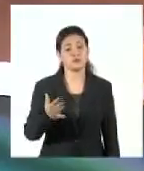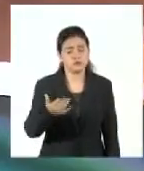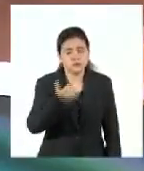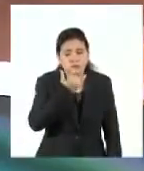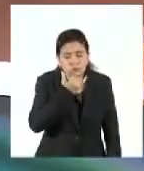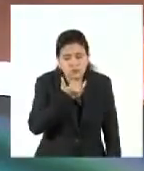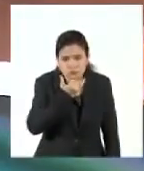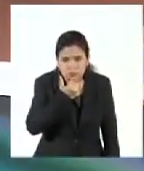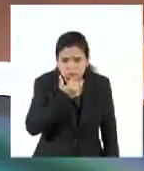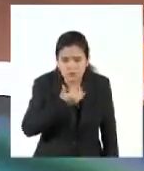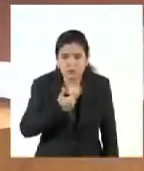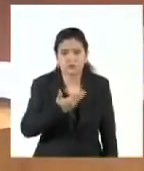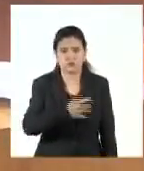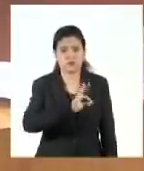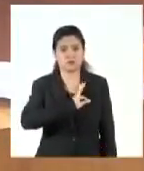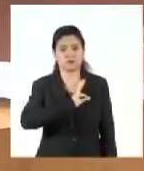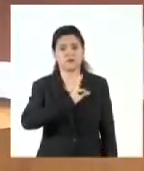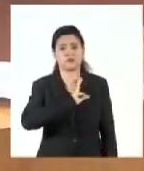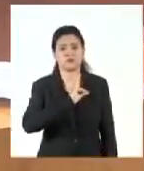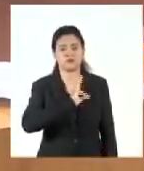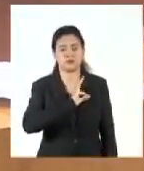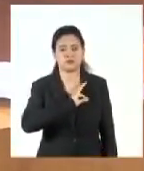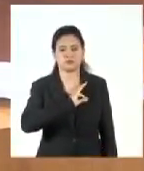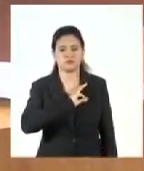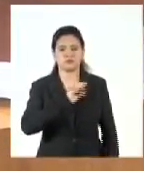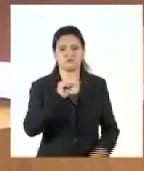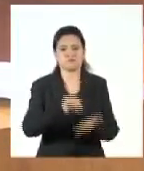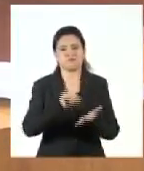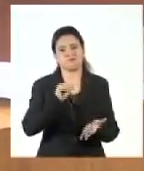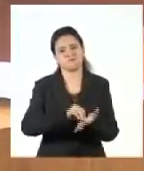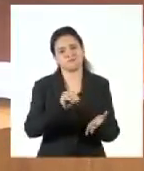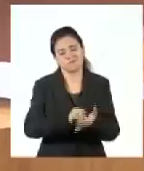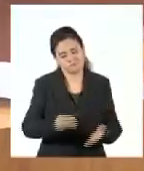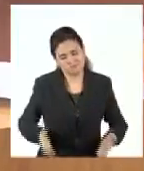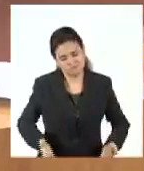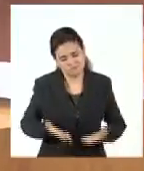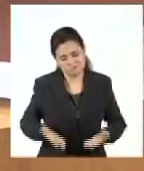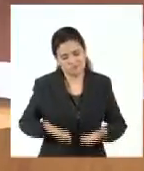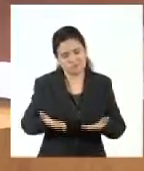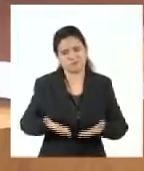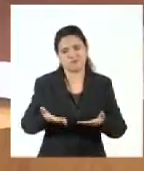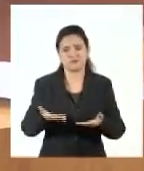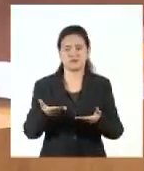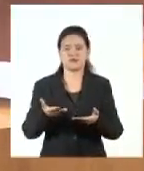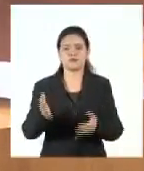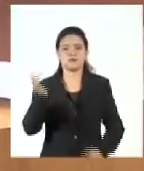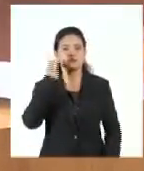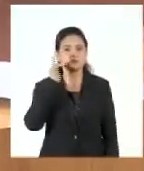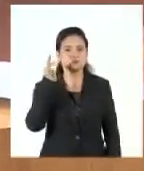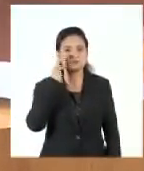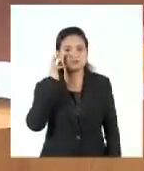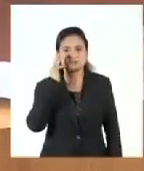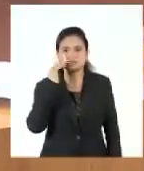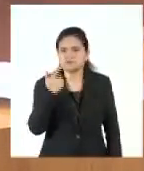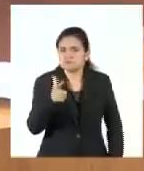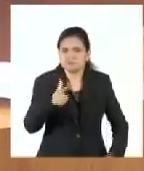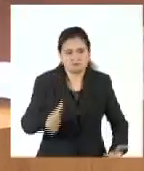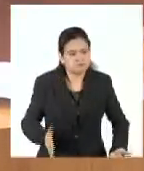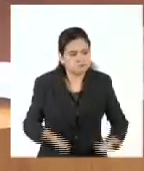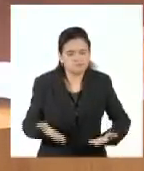os policiais não estão sendo valorizados. Ele não estimula os